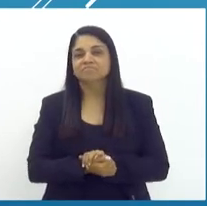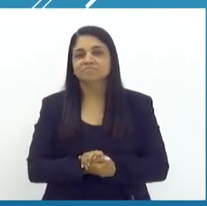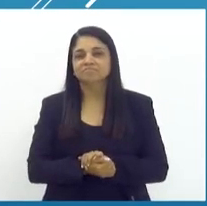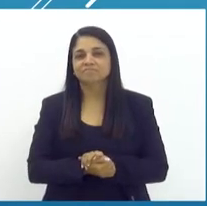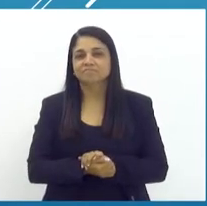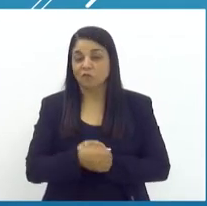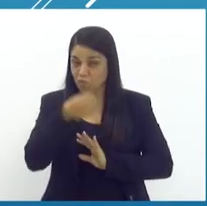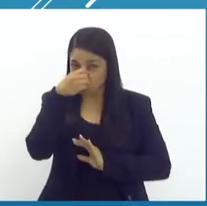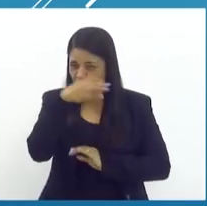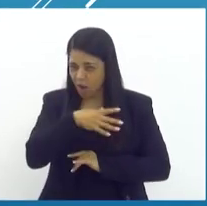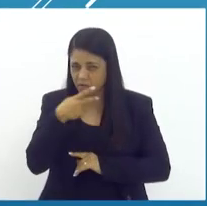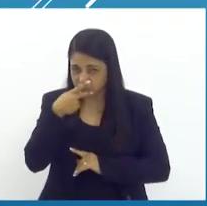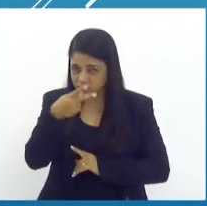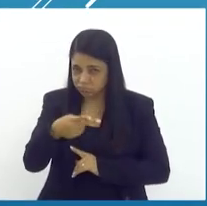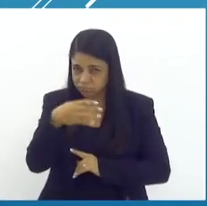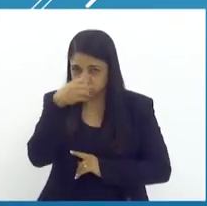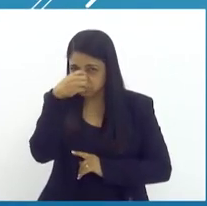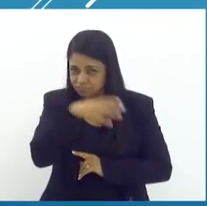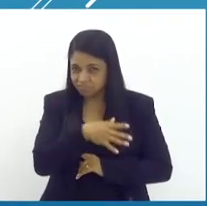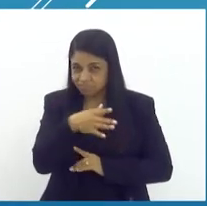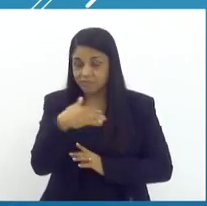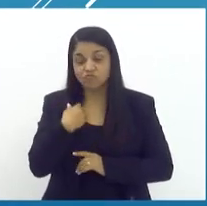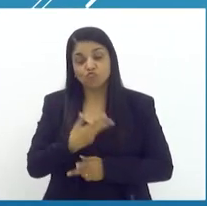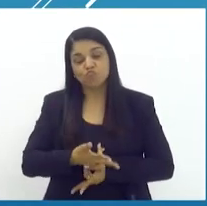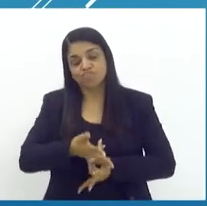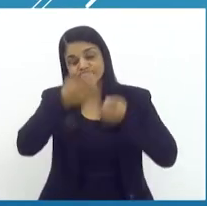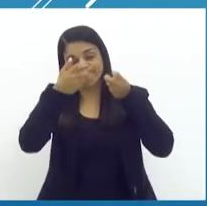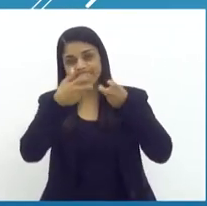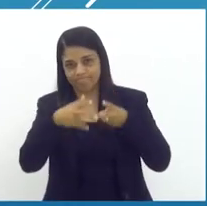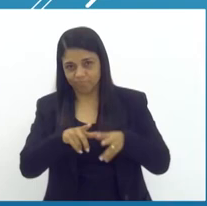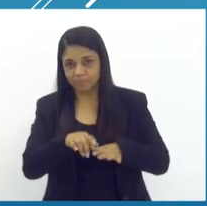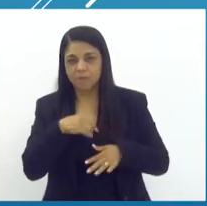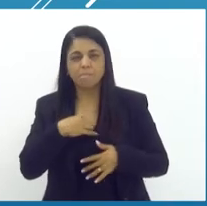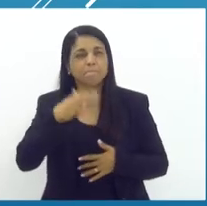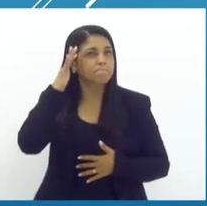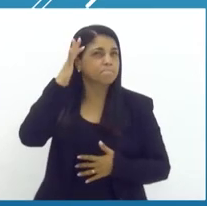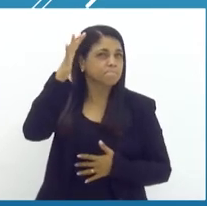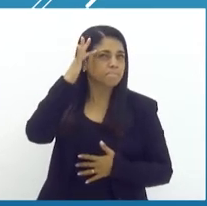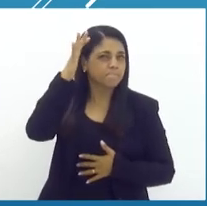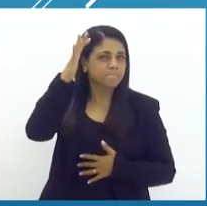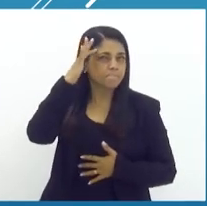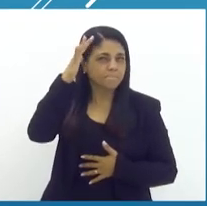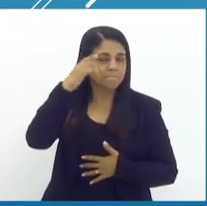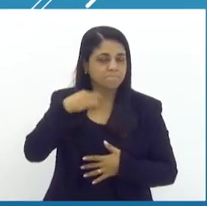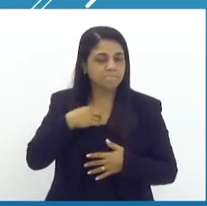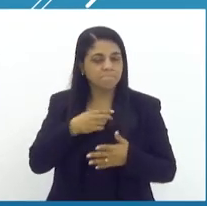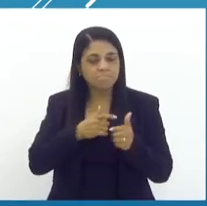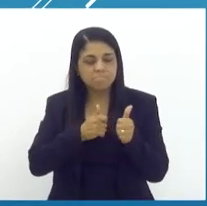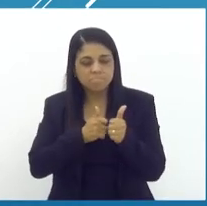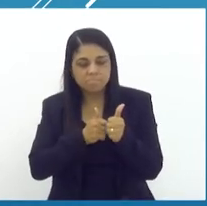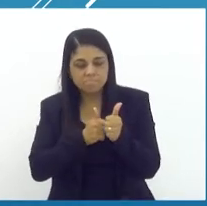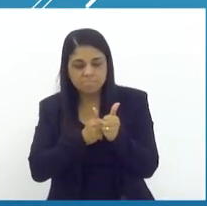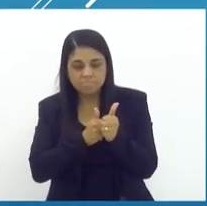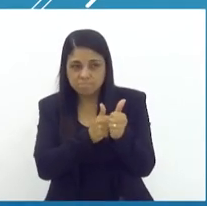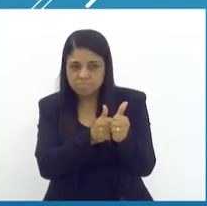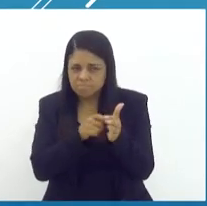vou falar um absurdo porque do Absurdo a gente consegue chegar alguma coisa imaginamos que as Investigações